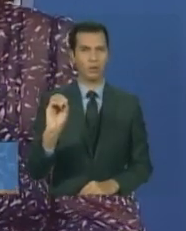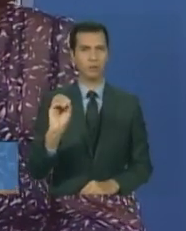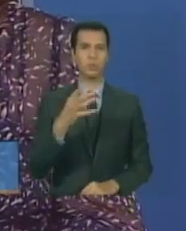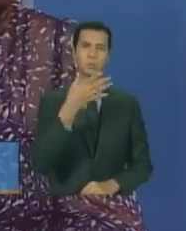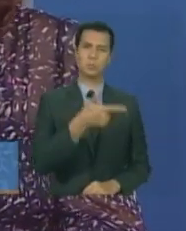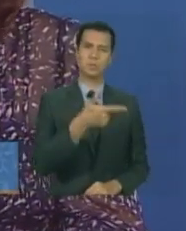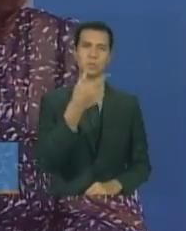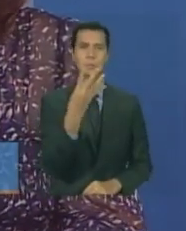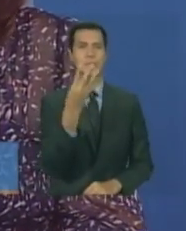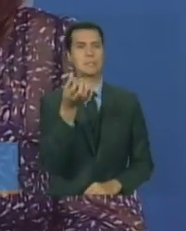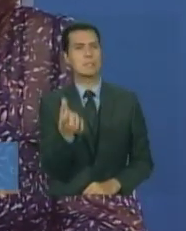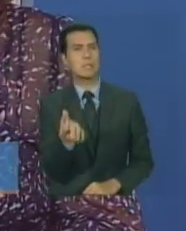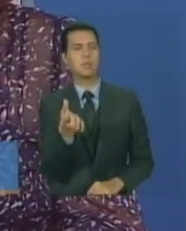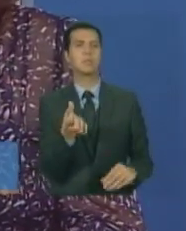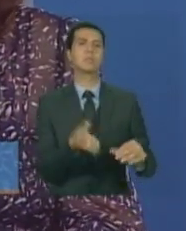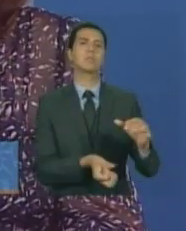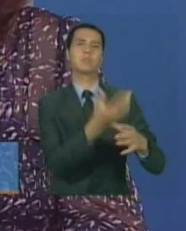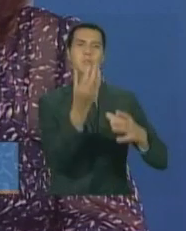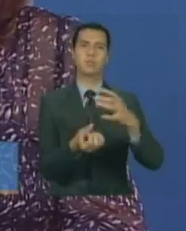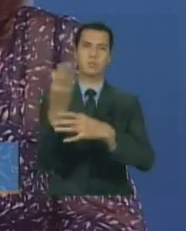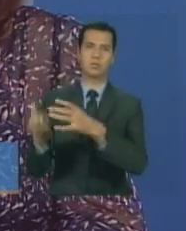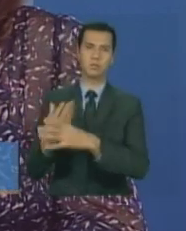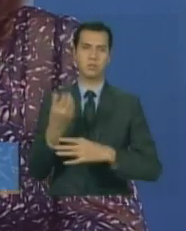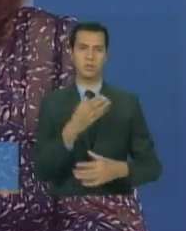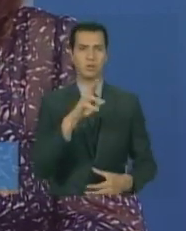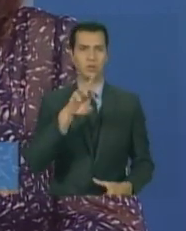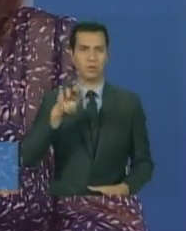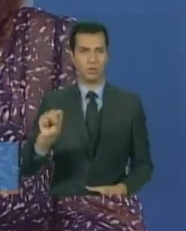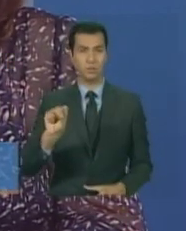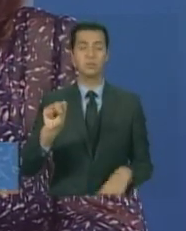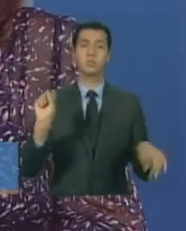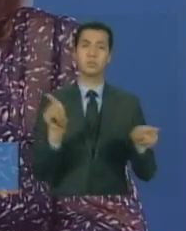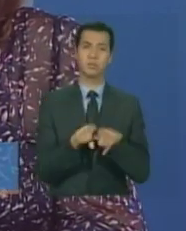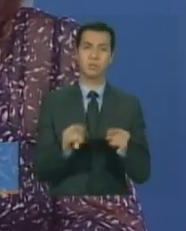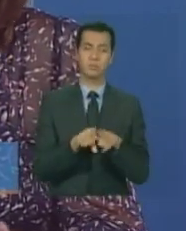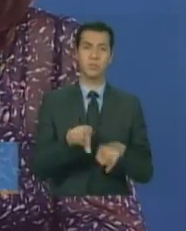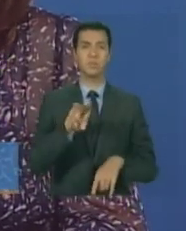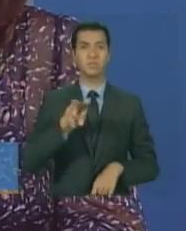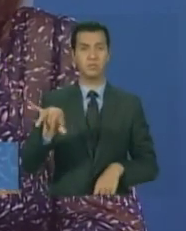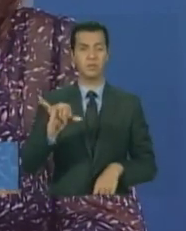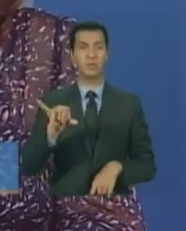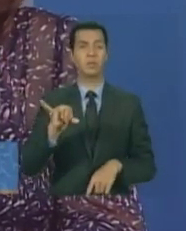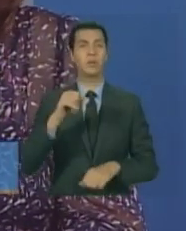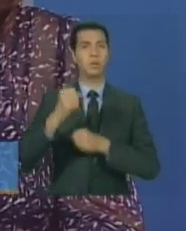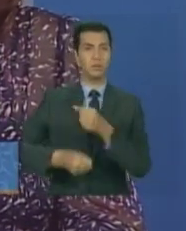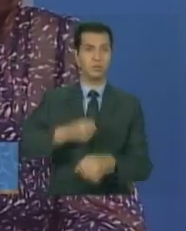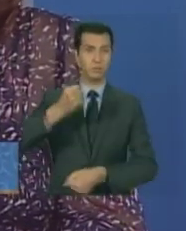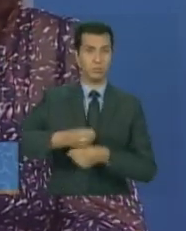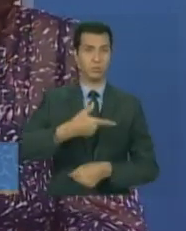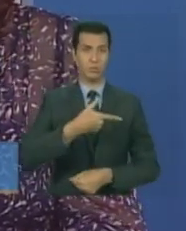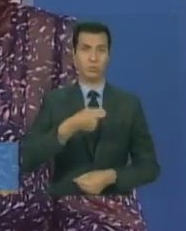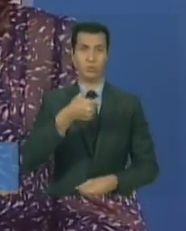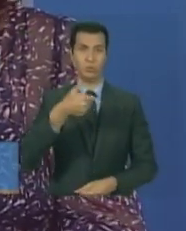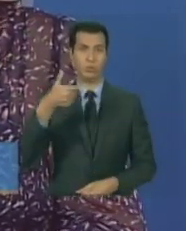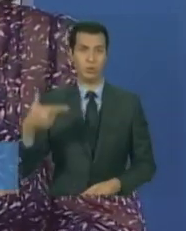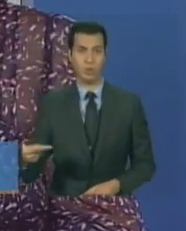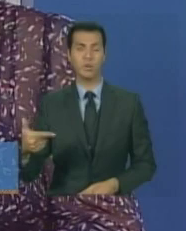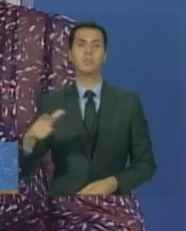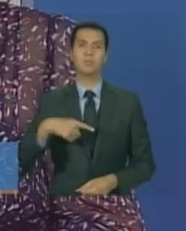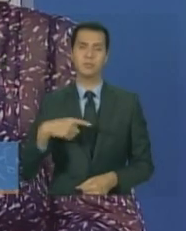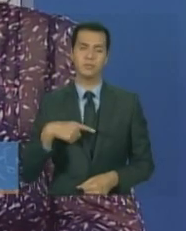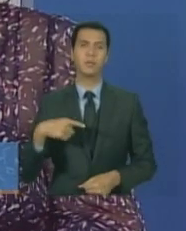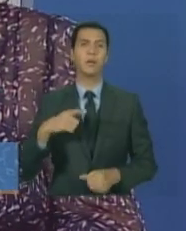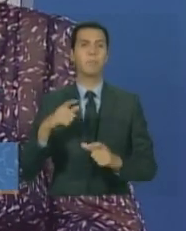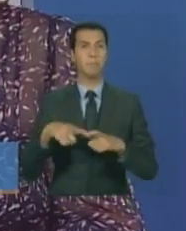246, né, CRAS. Nós teremos também a expansão para o ano que vem, dos serviços da